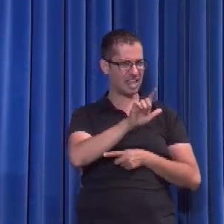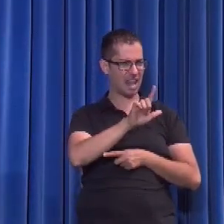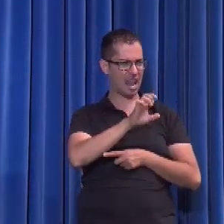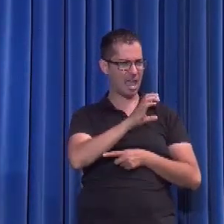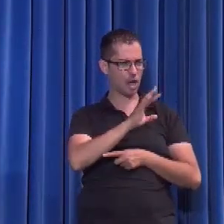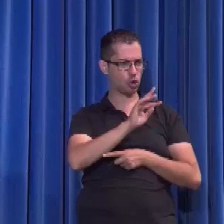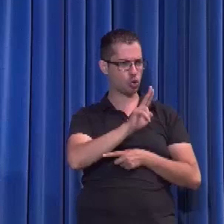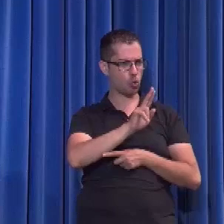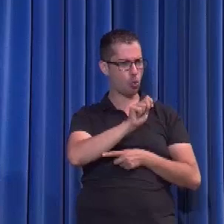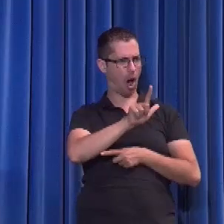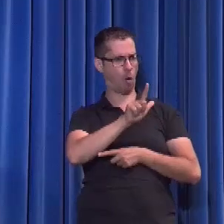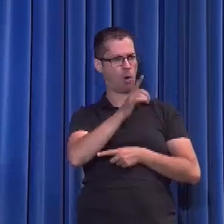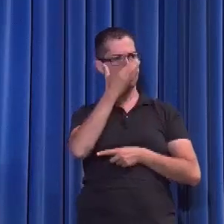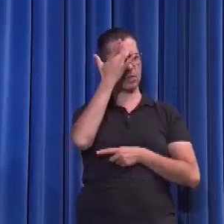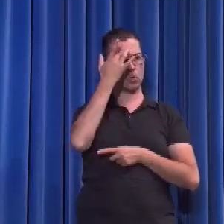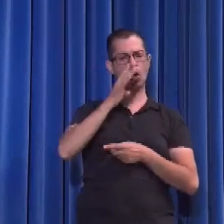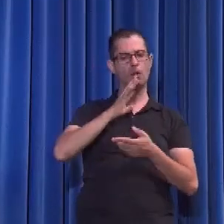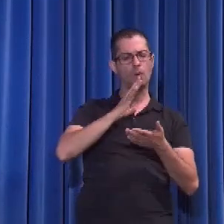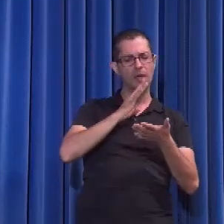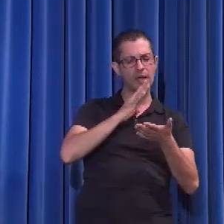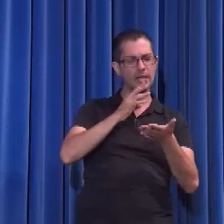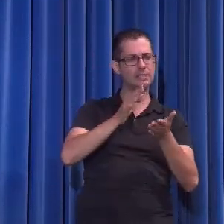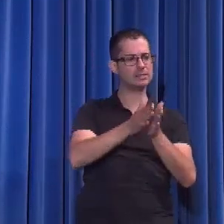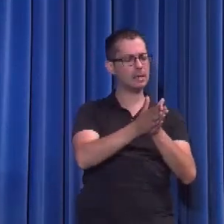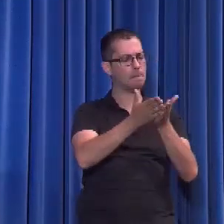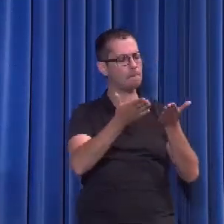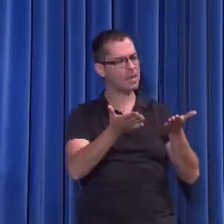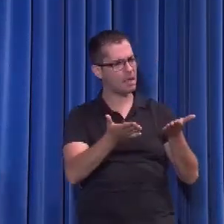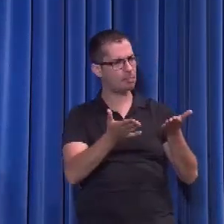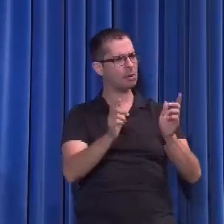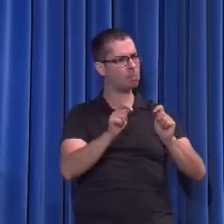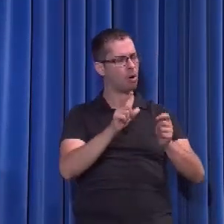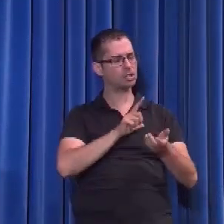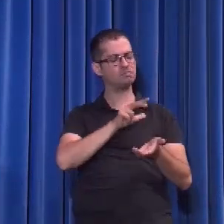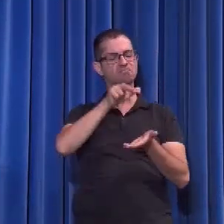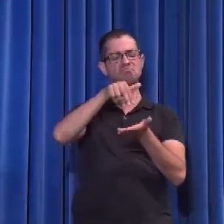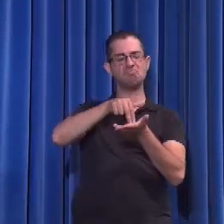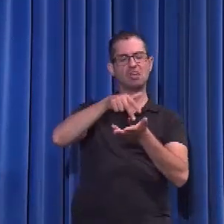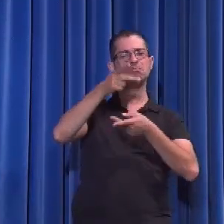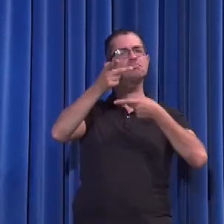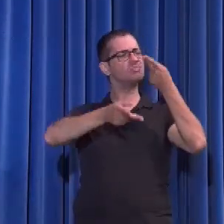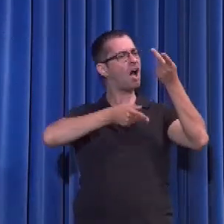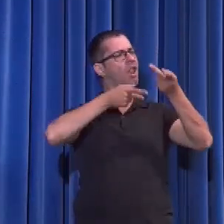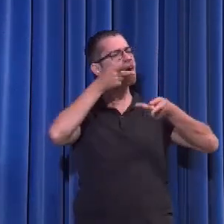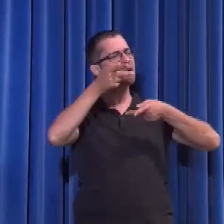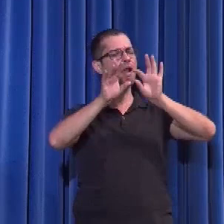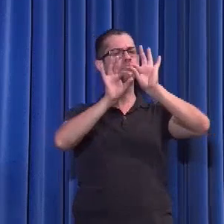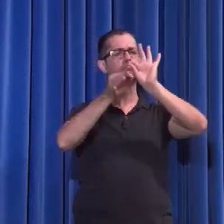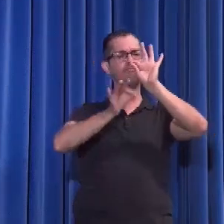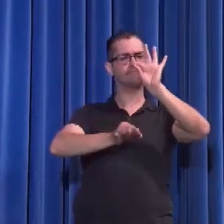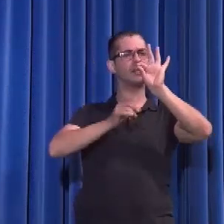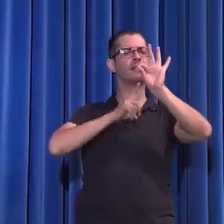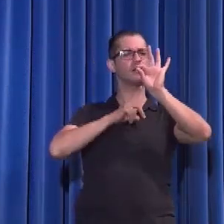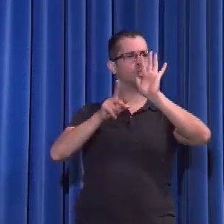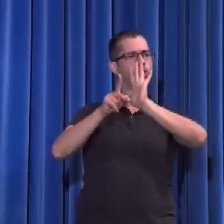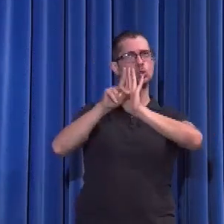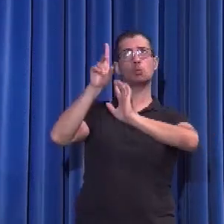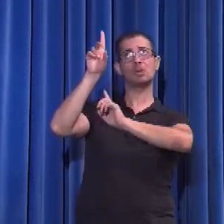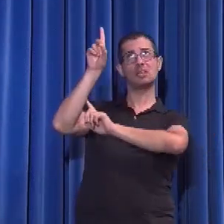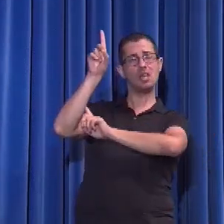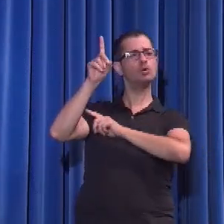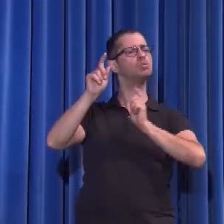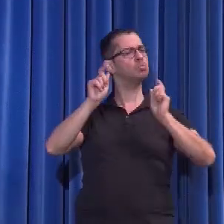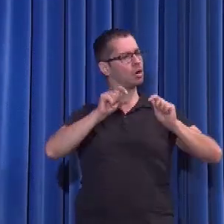Conhece a Bíblia, é capaz de produzir um discurso sobre Deus, é capaz de produzir um livro sobre